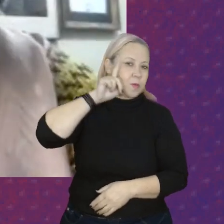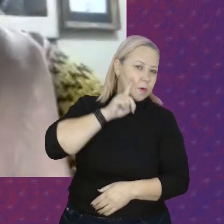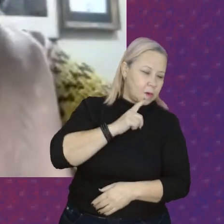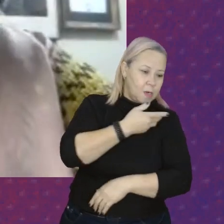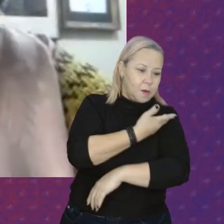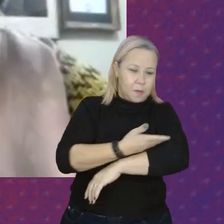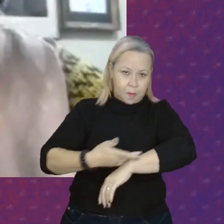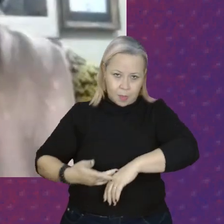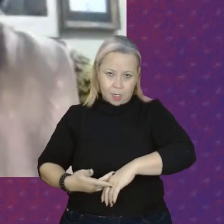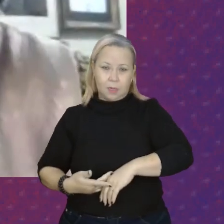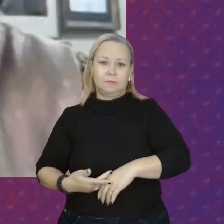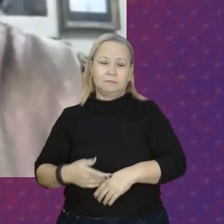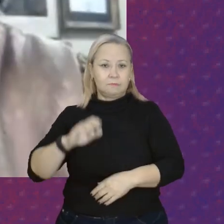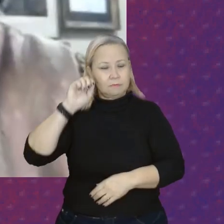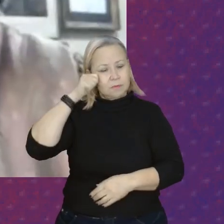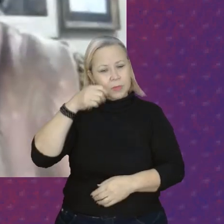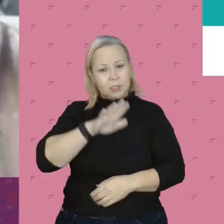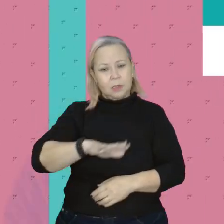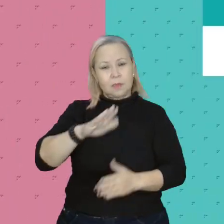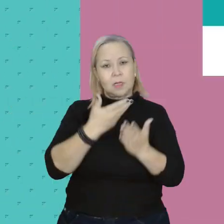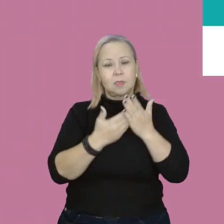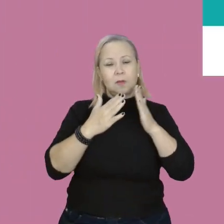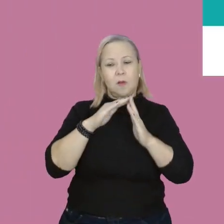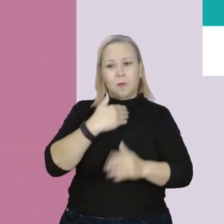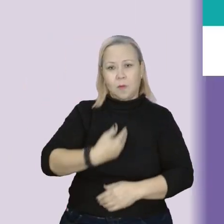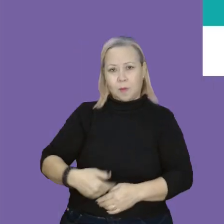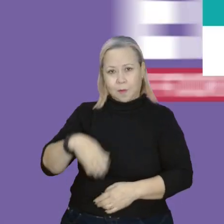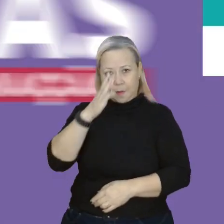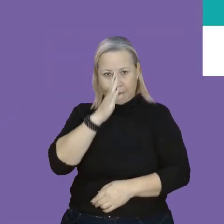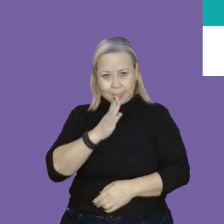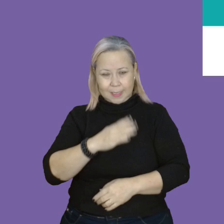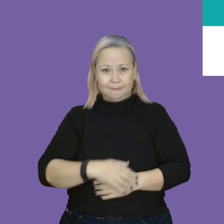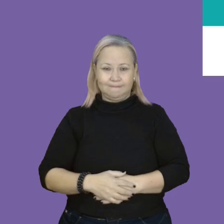brancos e negros nas escolas públicas brasileiras.